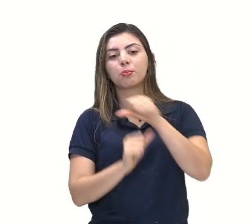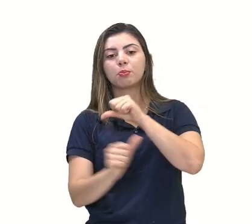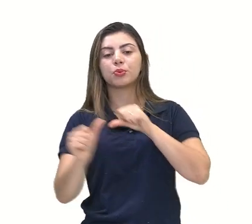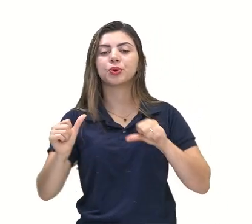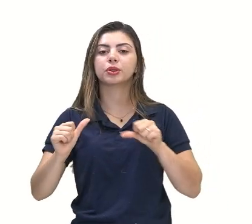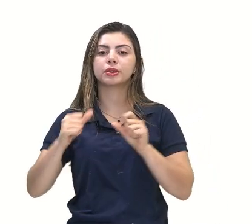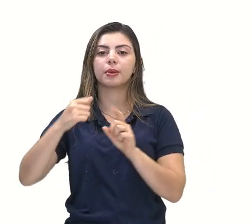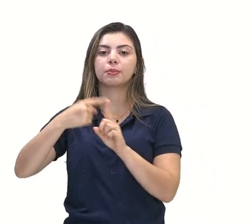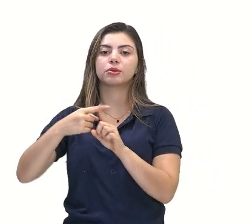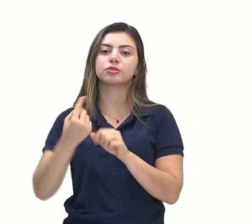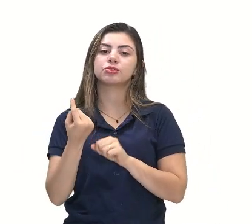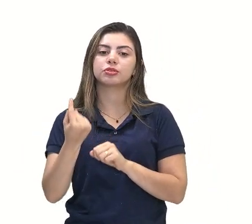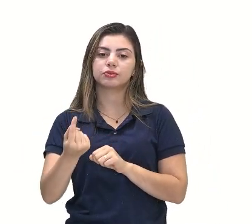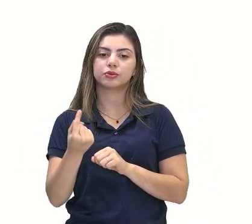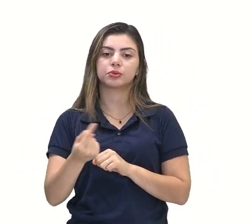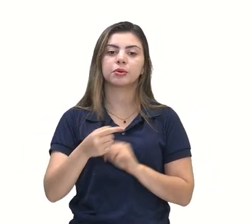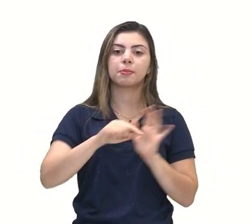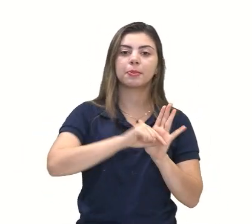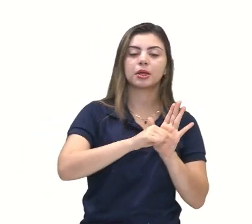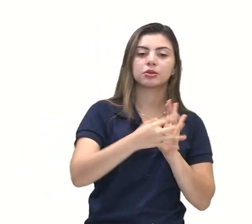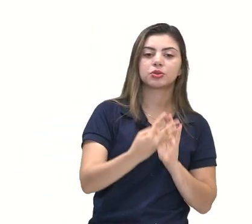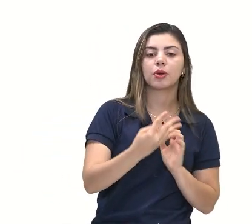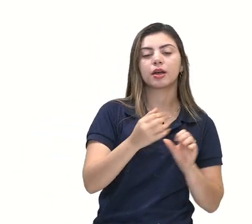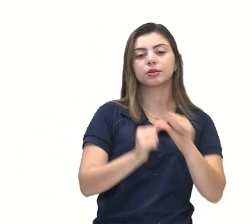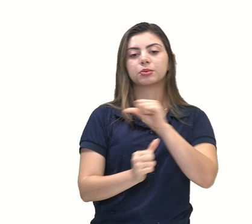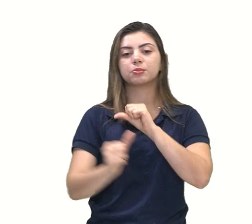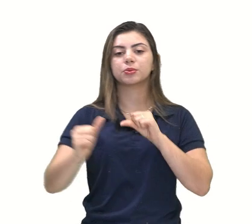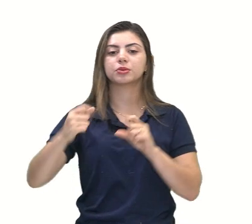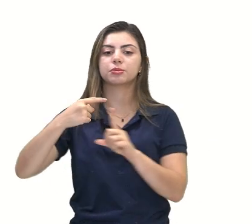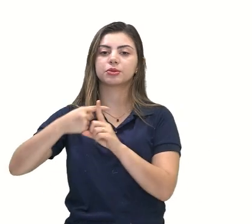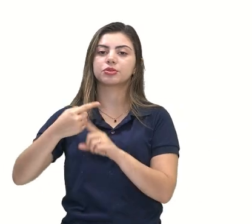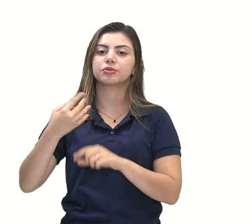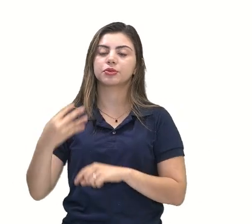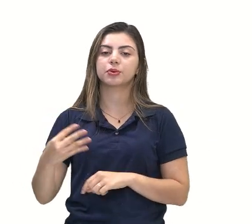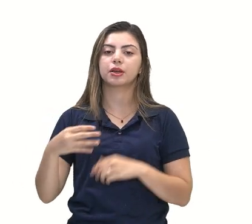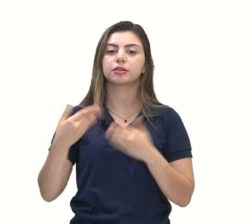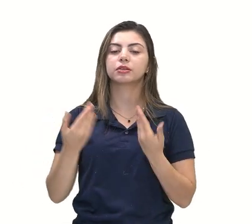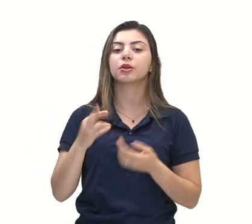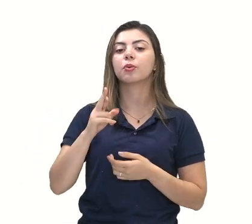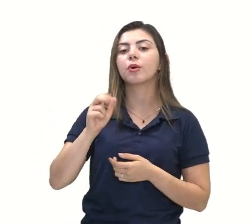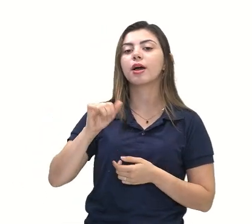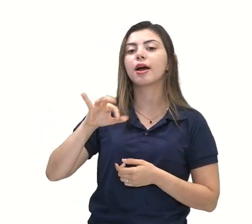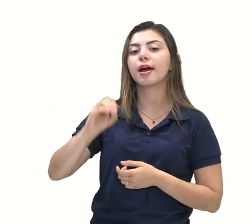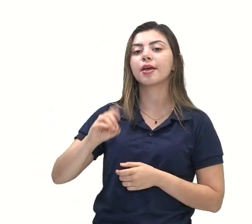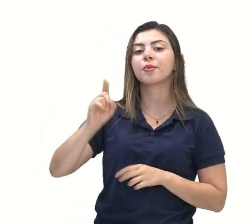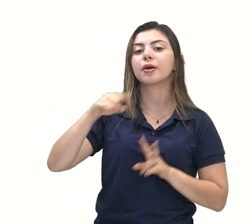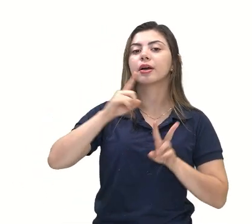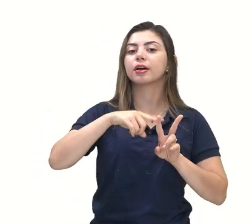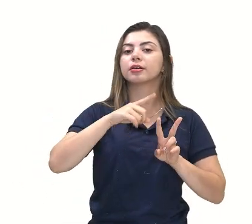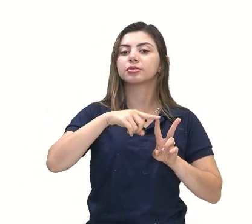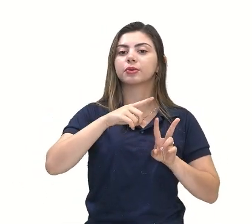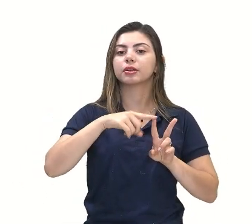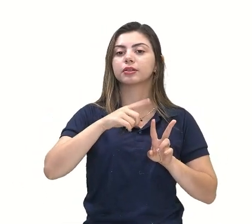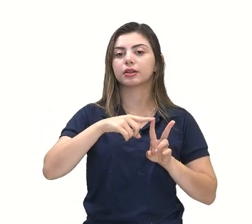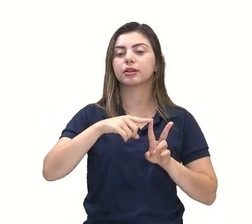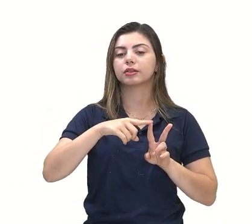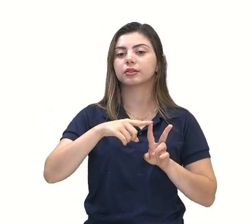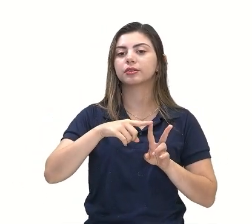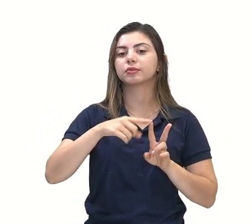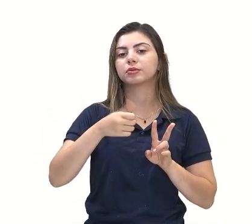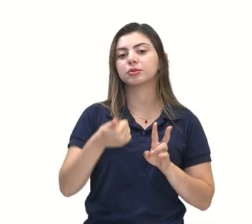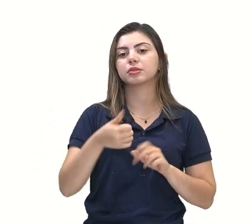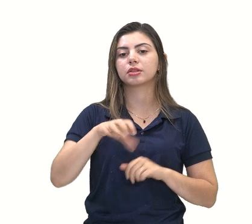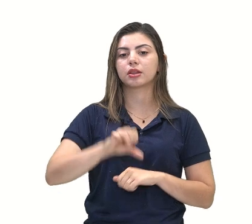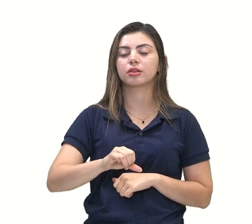para cá o quê? Menos 4. E quem vai ser o raio? O raio vai ser a raiz quadrada desse valor aqui. Às vezes, pessoal,